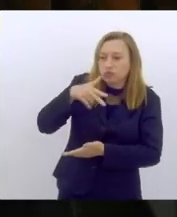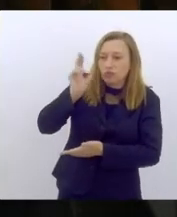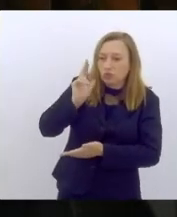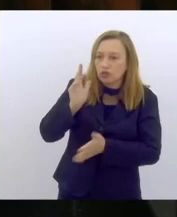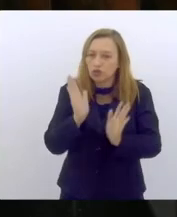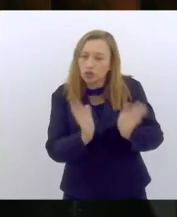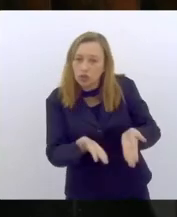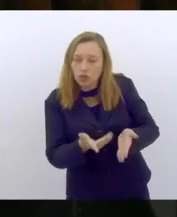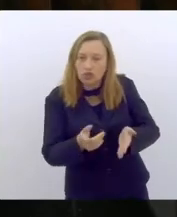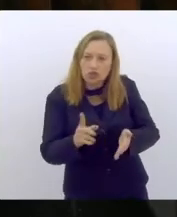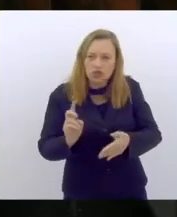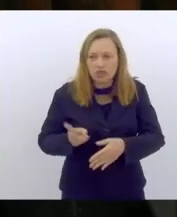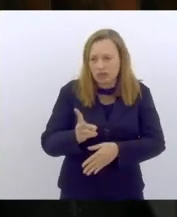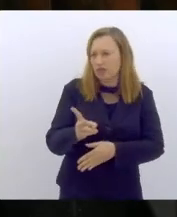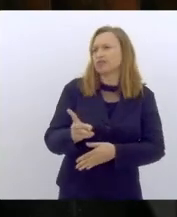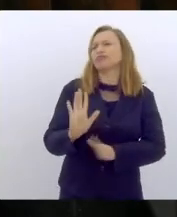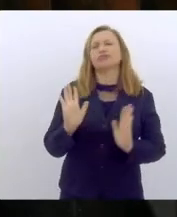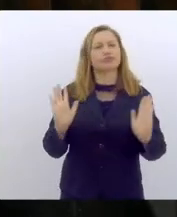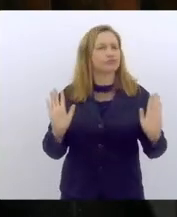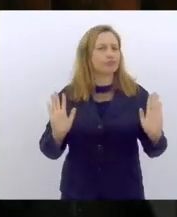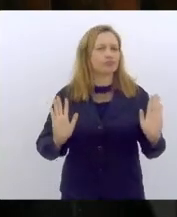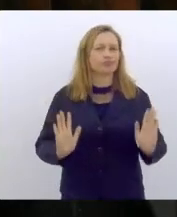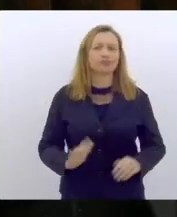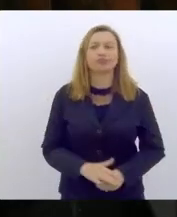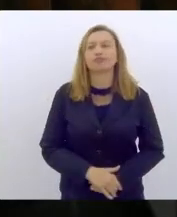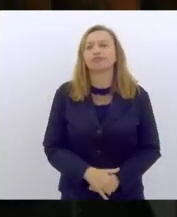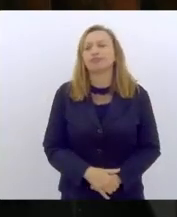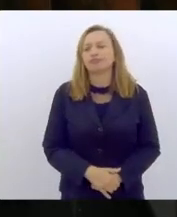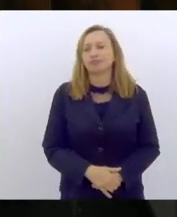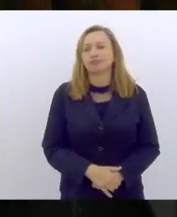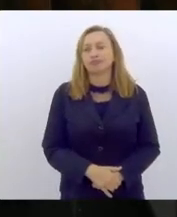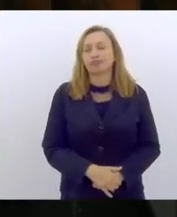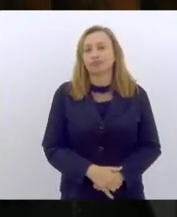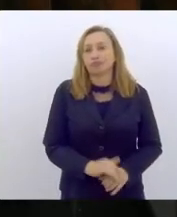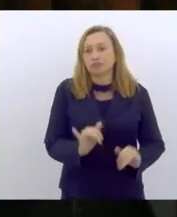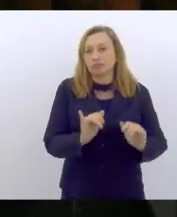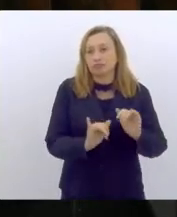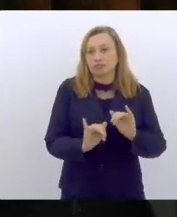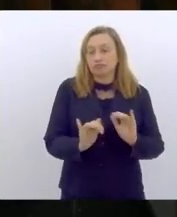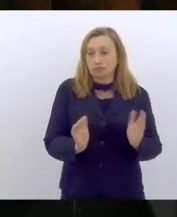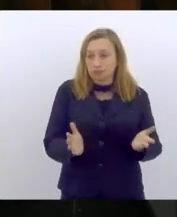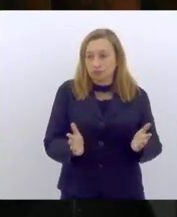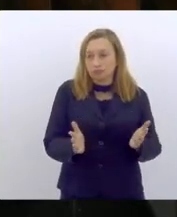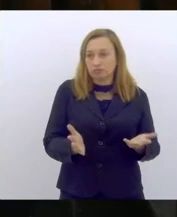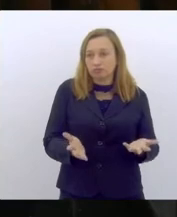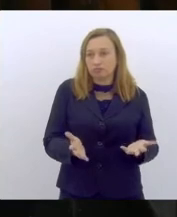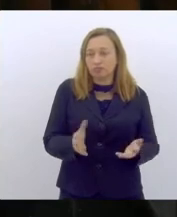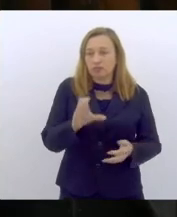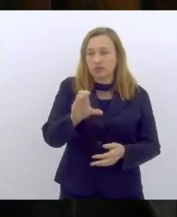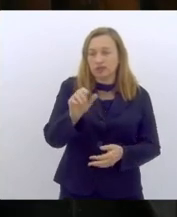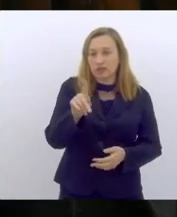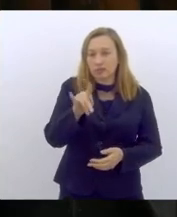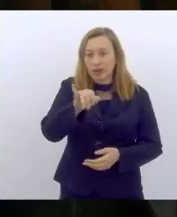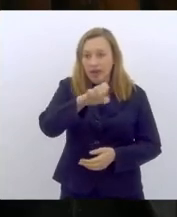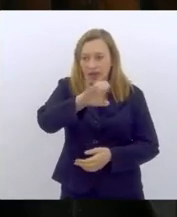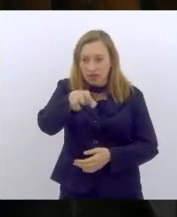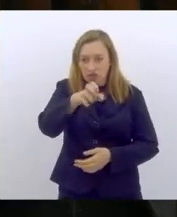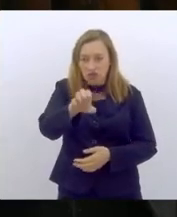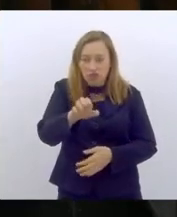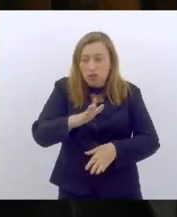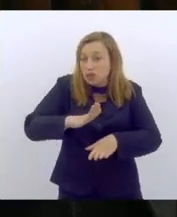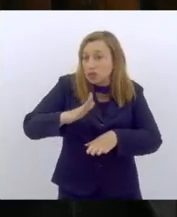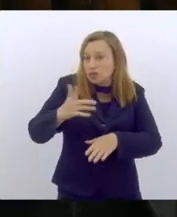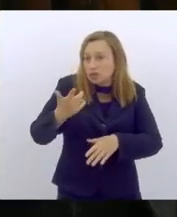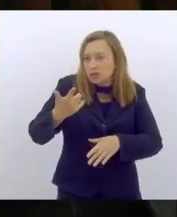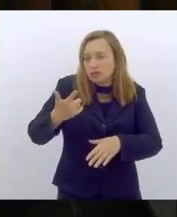e por aí vai o escândalo do ceperj cada dia